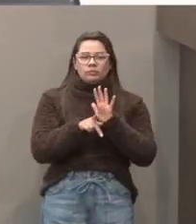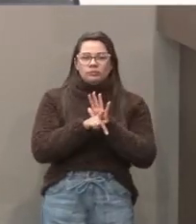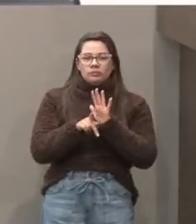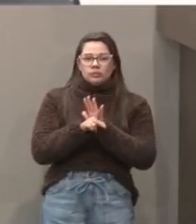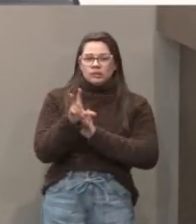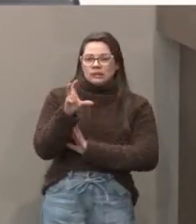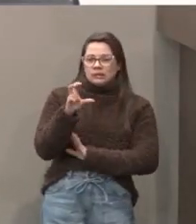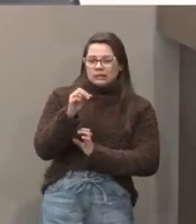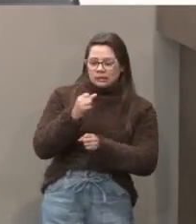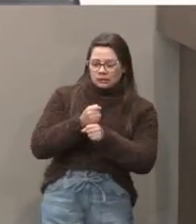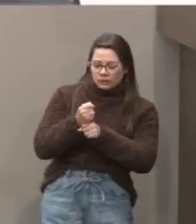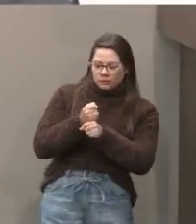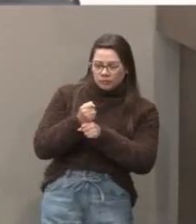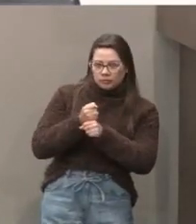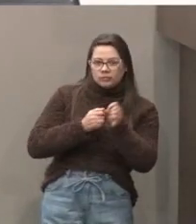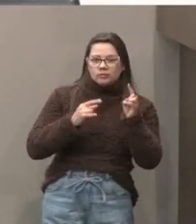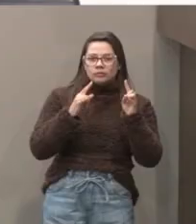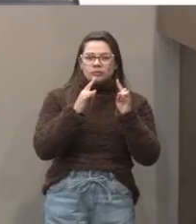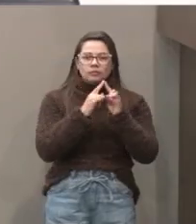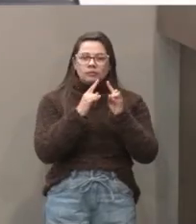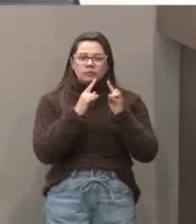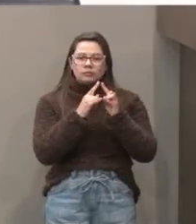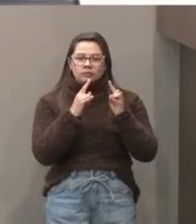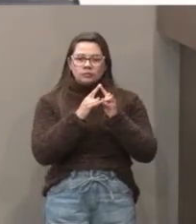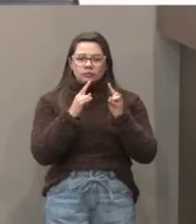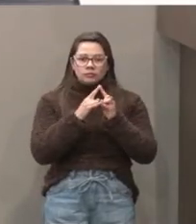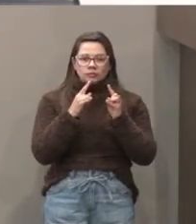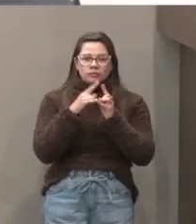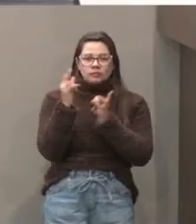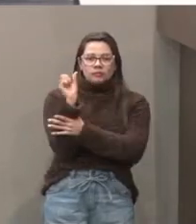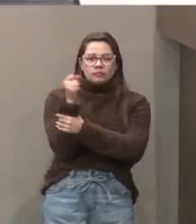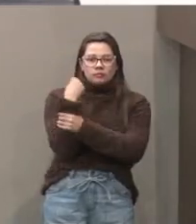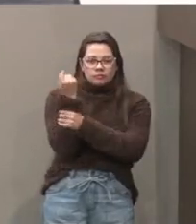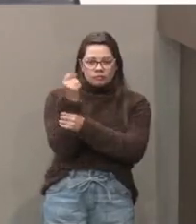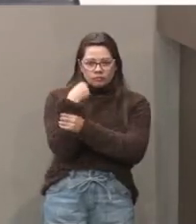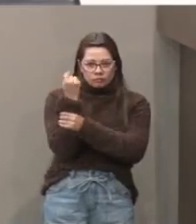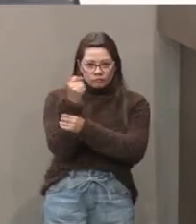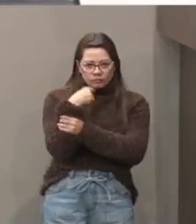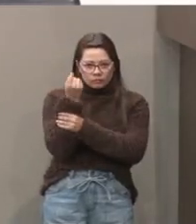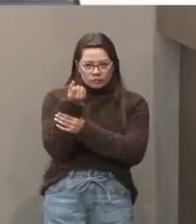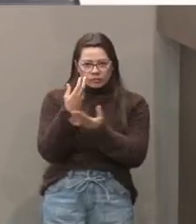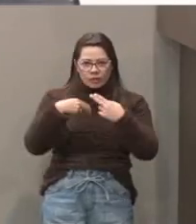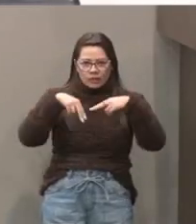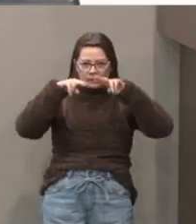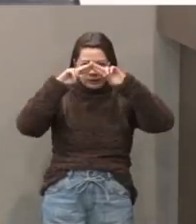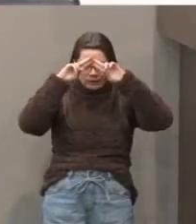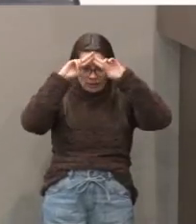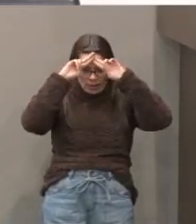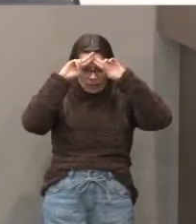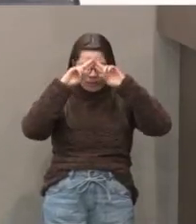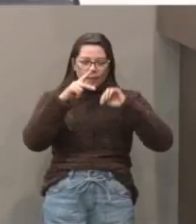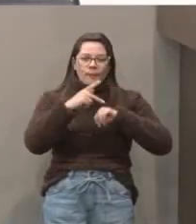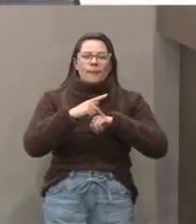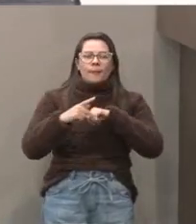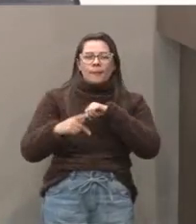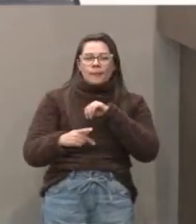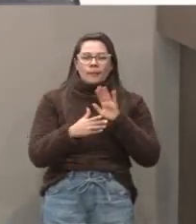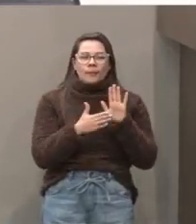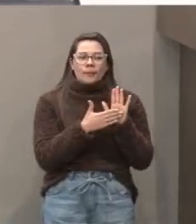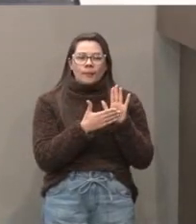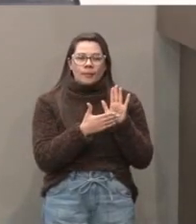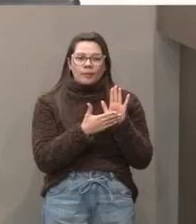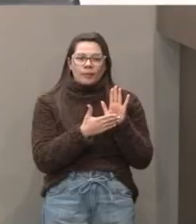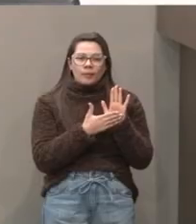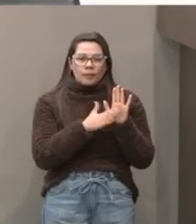aos 50 anos do Instituto de Ortopedia e Traumatologia de Passo Fundo. A